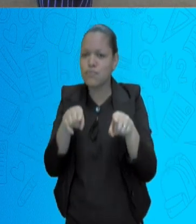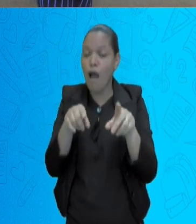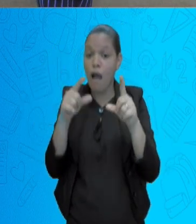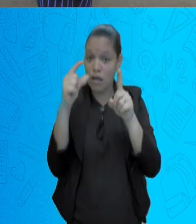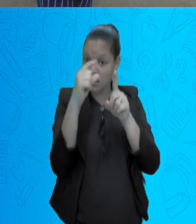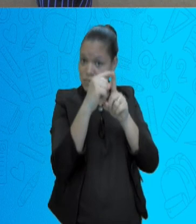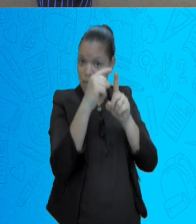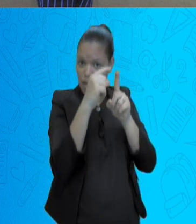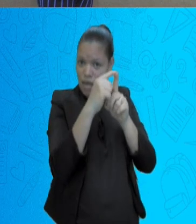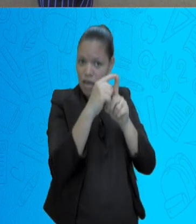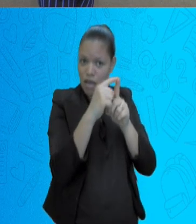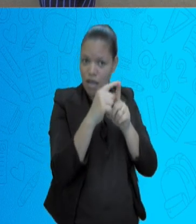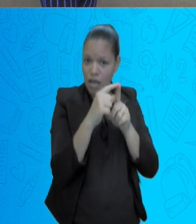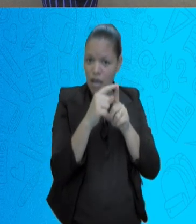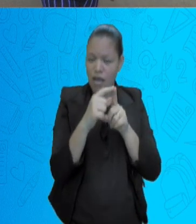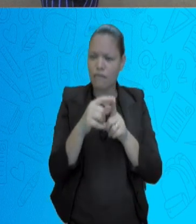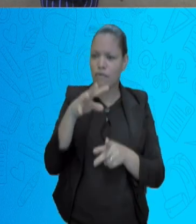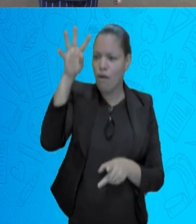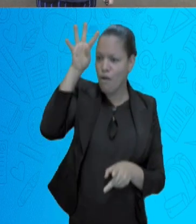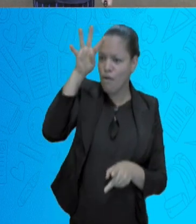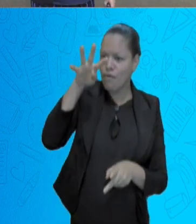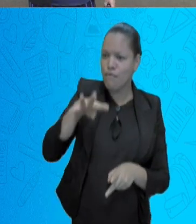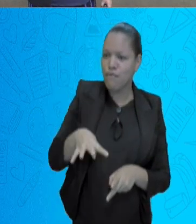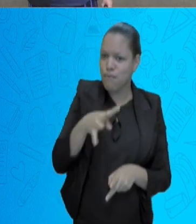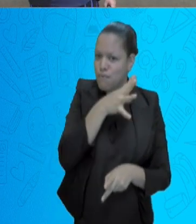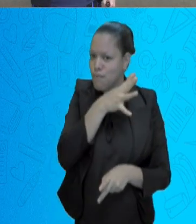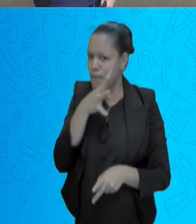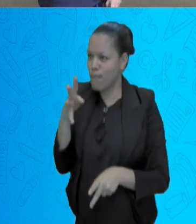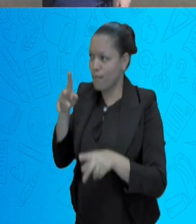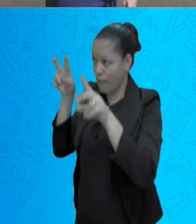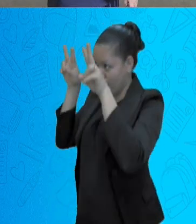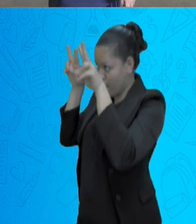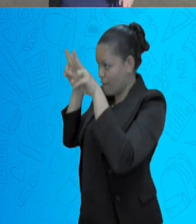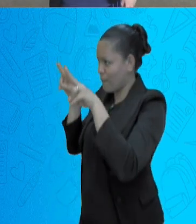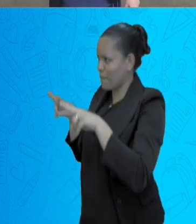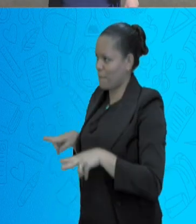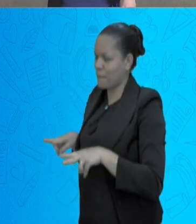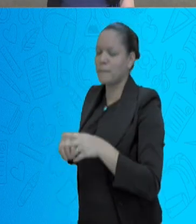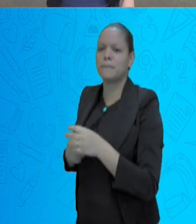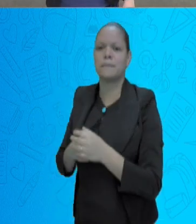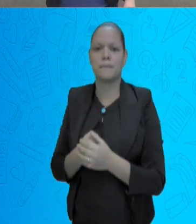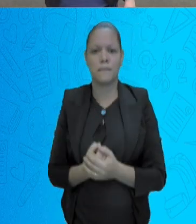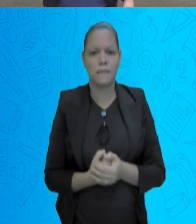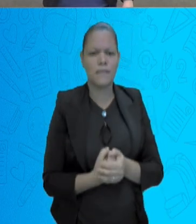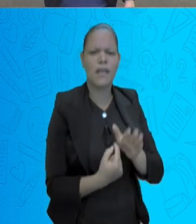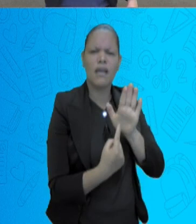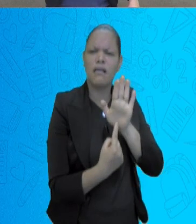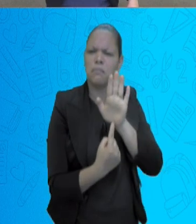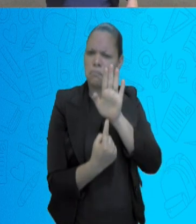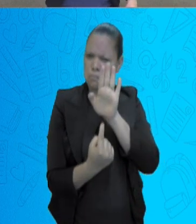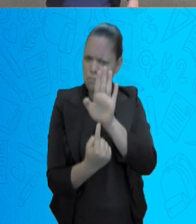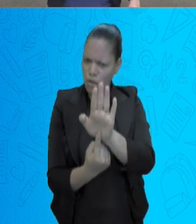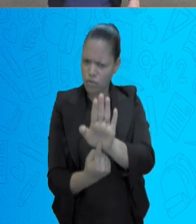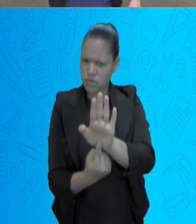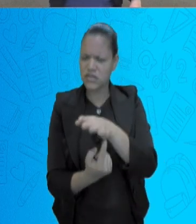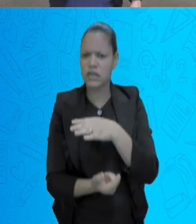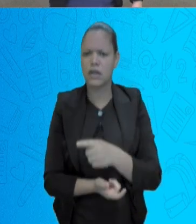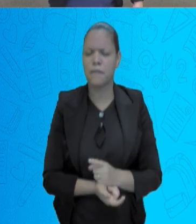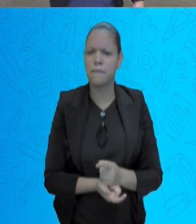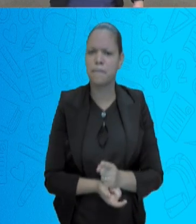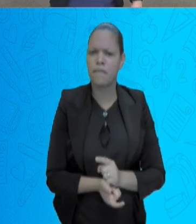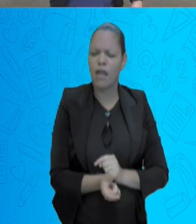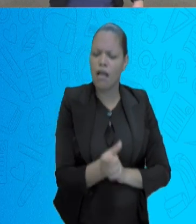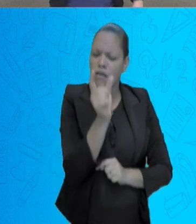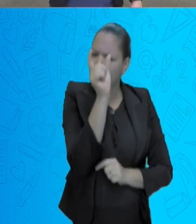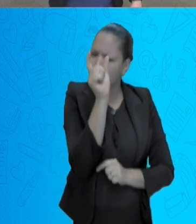encontro consonantal aparece na mesma sílaba ou em sílabas separadas, que eu também falei na